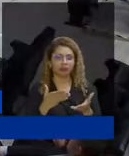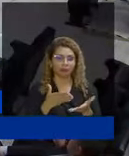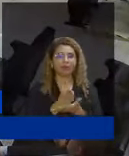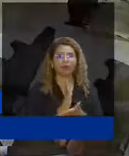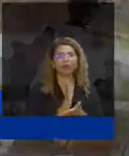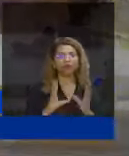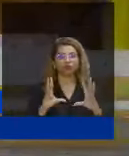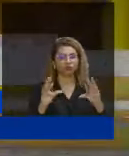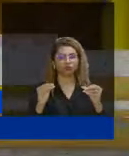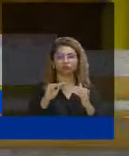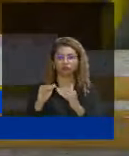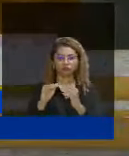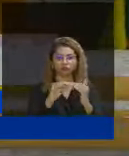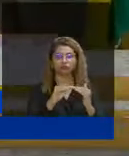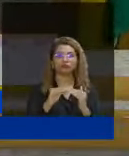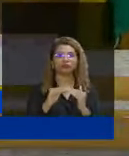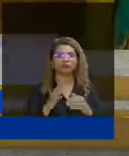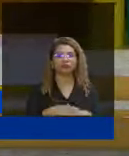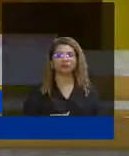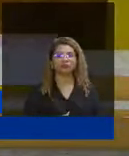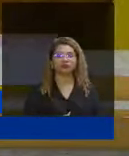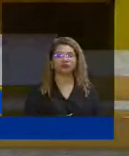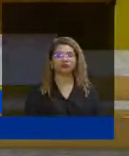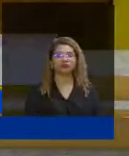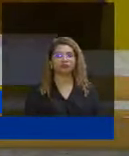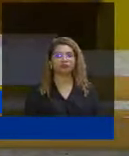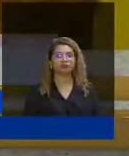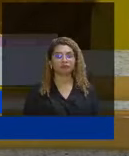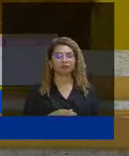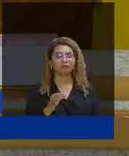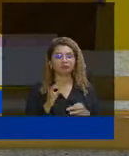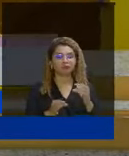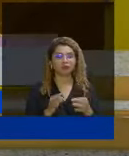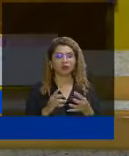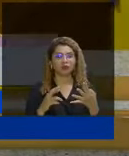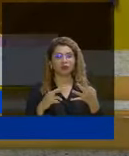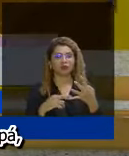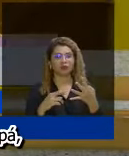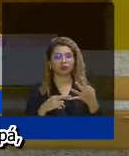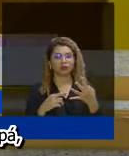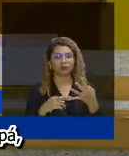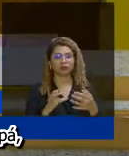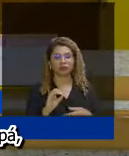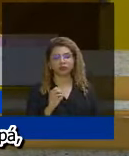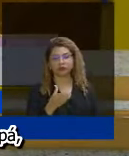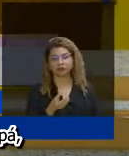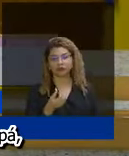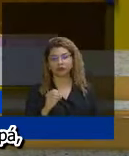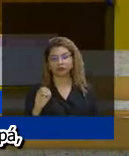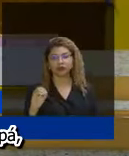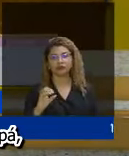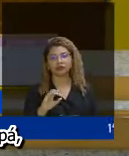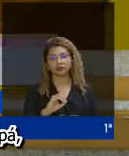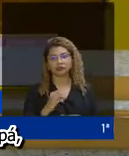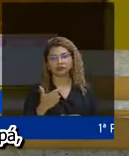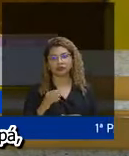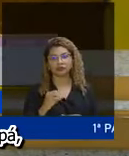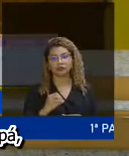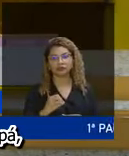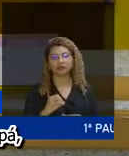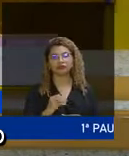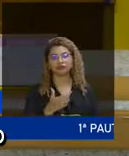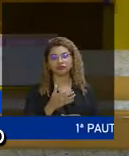unanimidade. Em pauta, Na o tela, no recurso cantilho eleitoral superior, o logo do número 1 da TRAP, pauta, no canto direito inferior, janela de Libras com 06010/2020, intérprete.